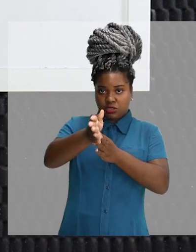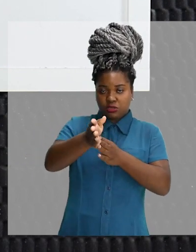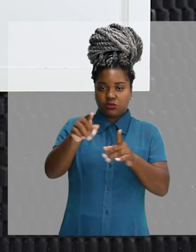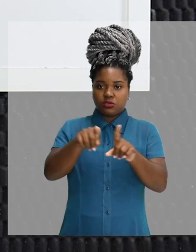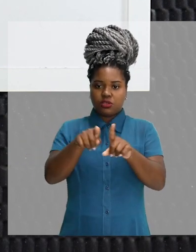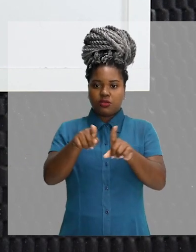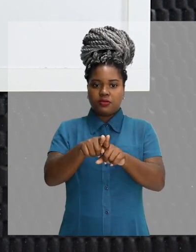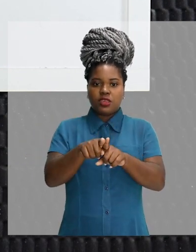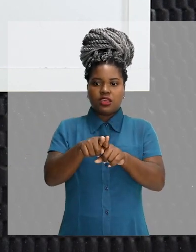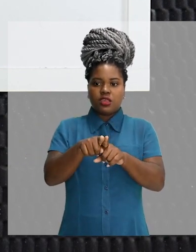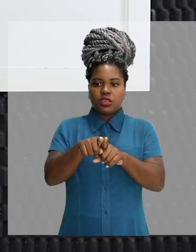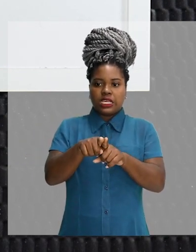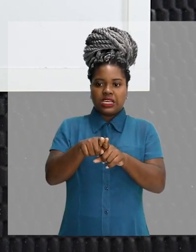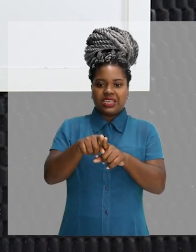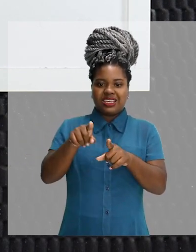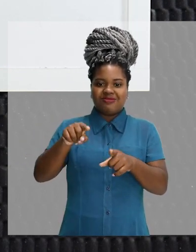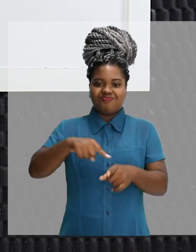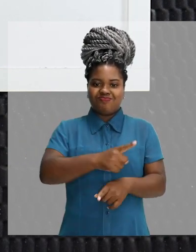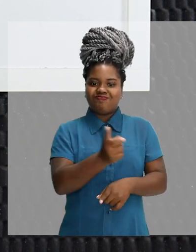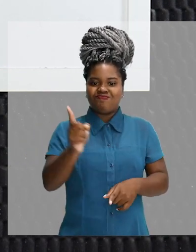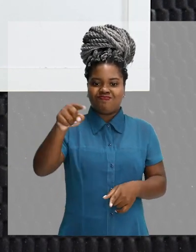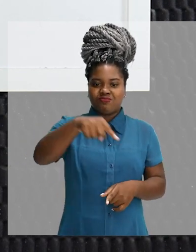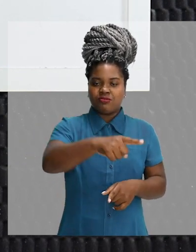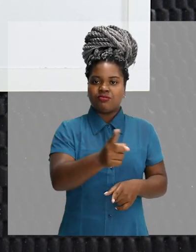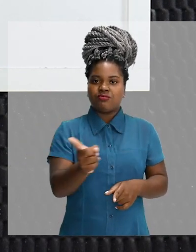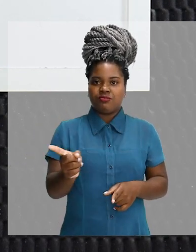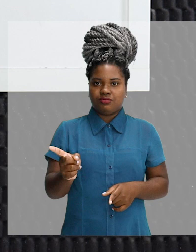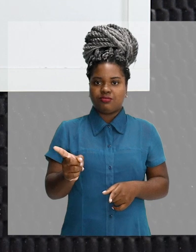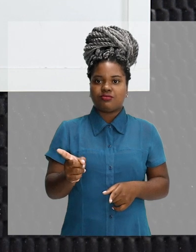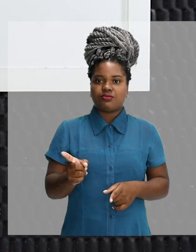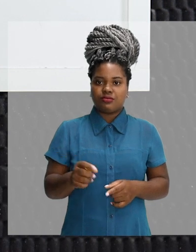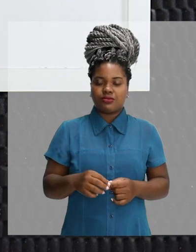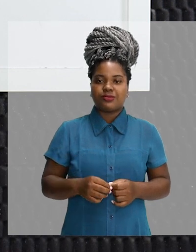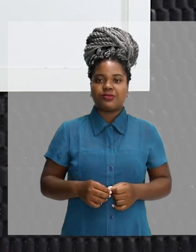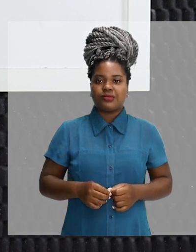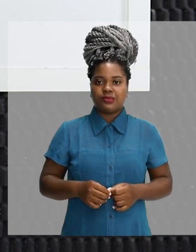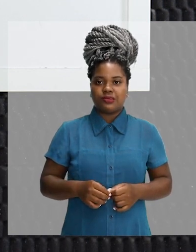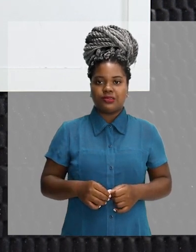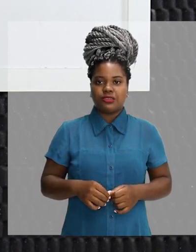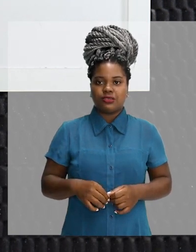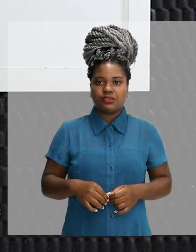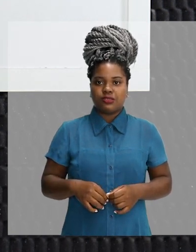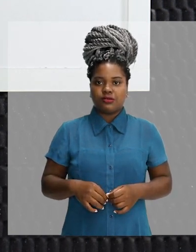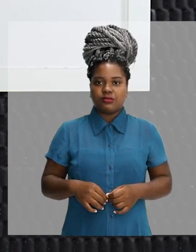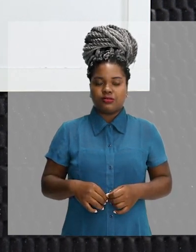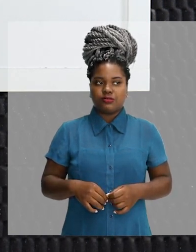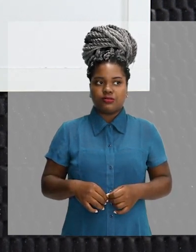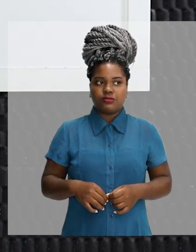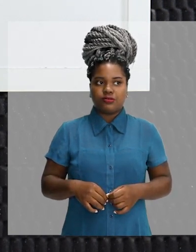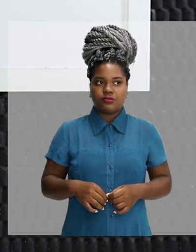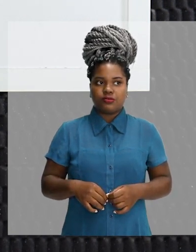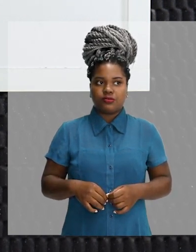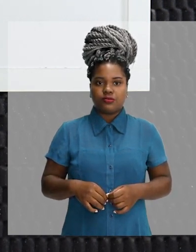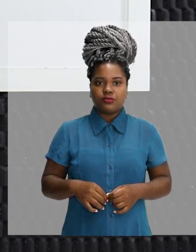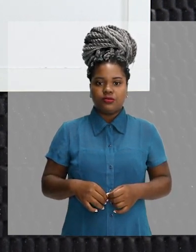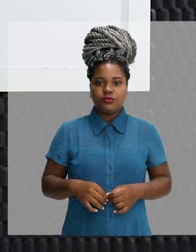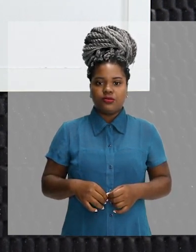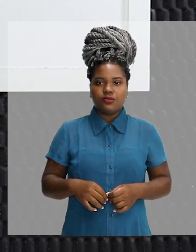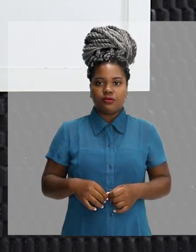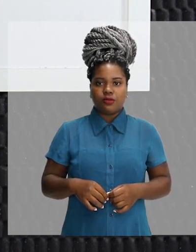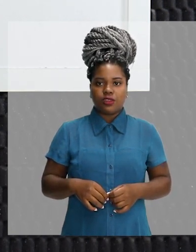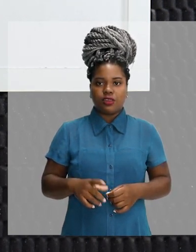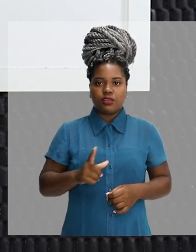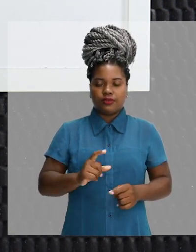sentido, tá certo? Mas ela não vai ser determinante para que ele se mantenha no movimento circular, tá ok? Então nós vamos ter o